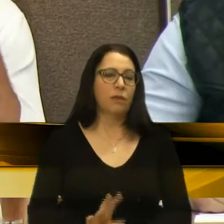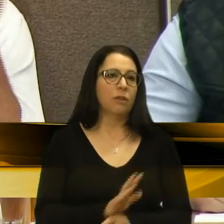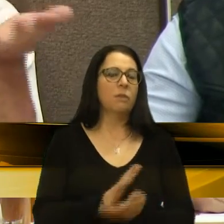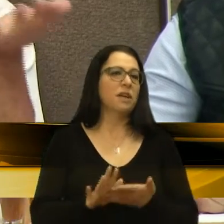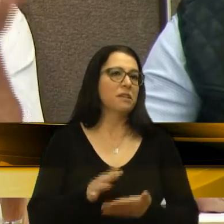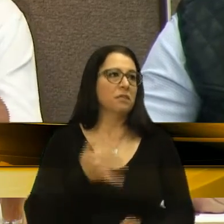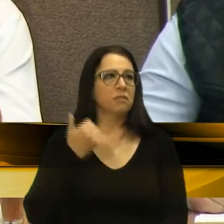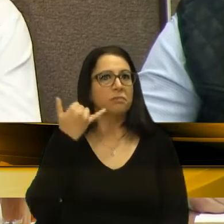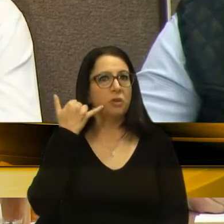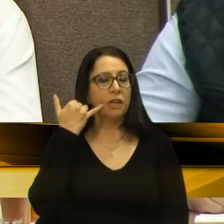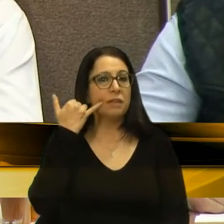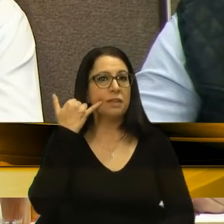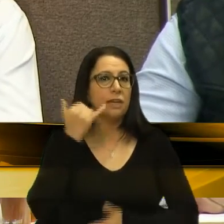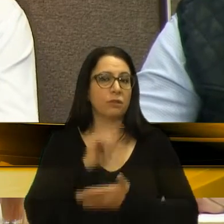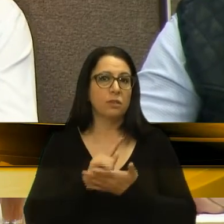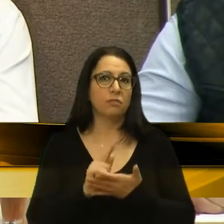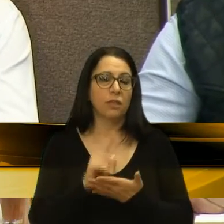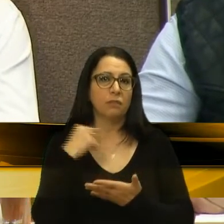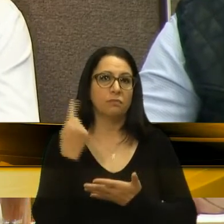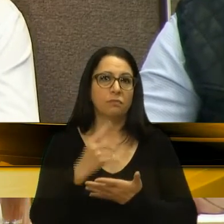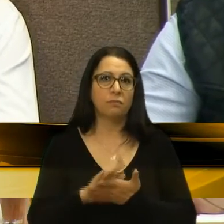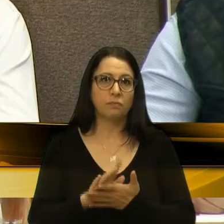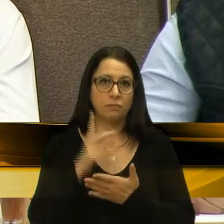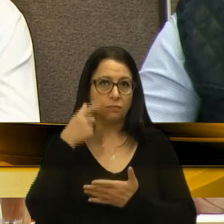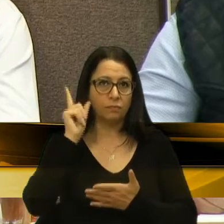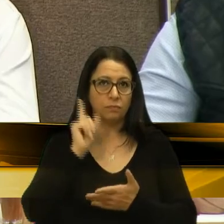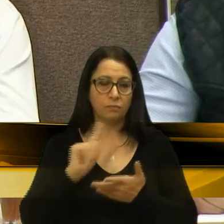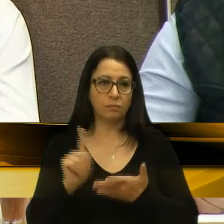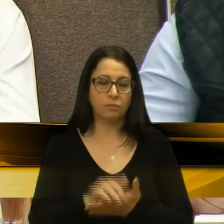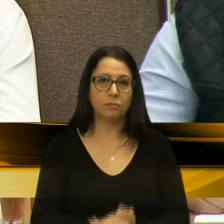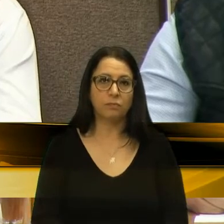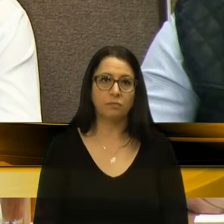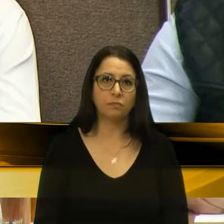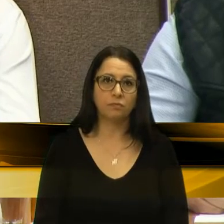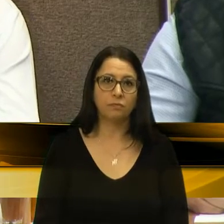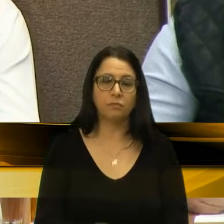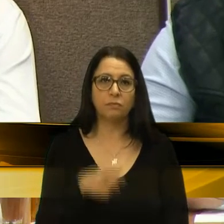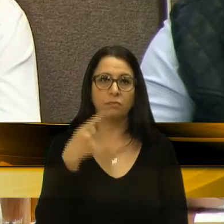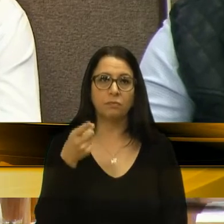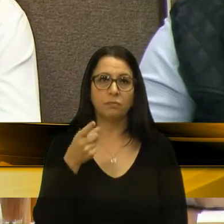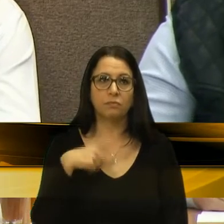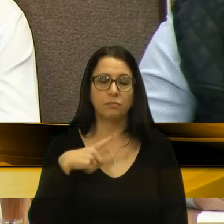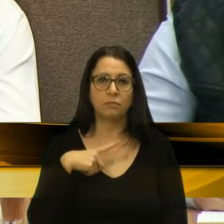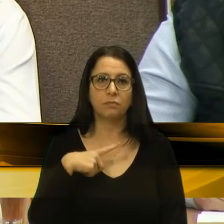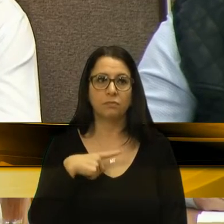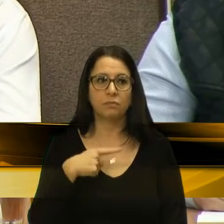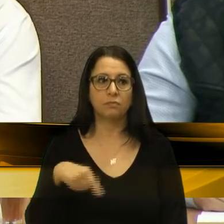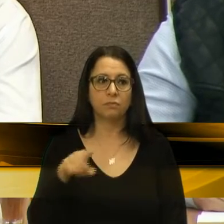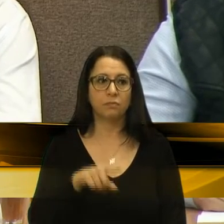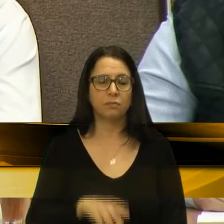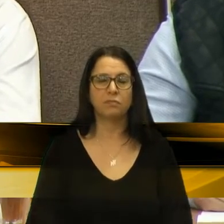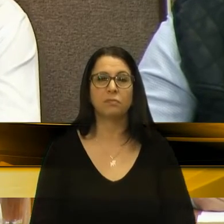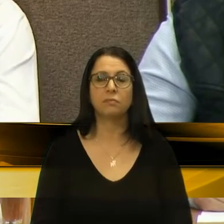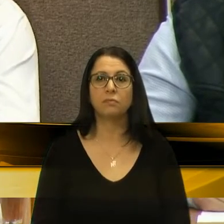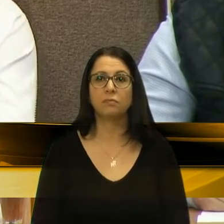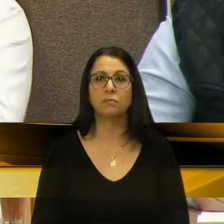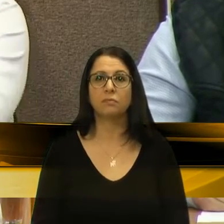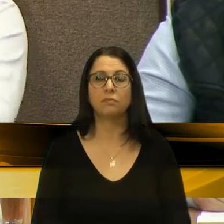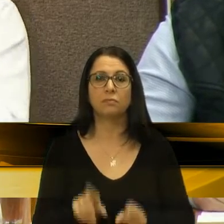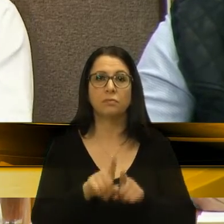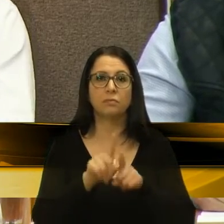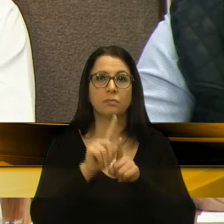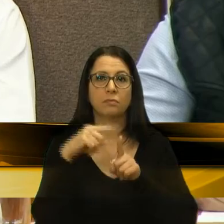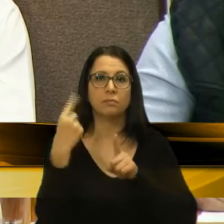como em todos os outros trabalhos o cob vem mostrar as obras de tudo isso eu acho assim vereador elói eu concordo em tudo que eu falei mas